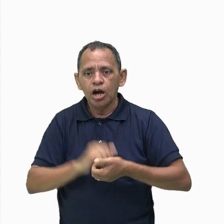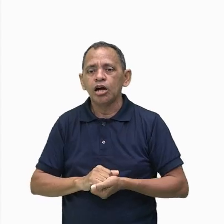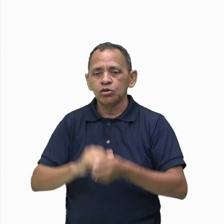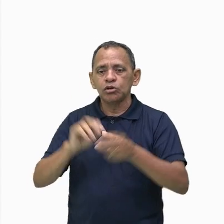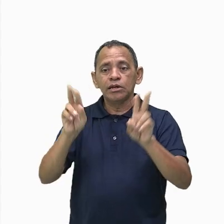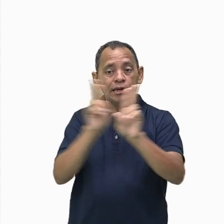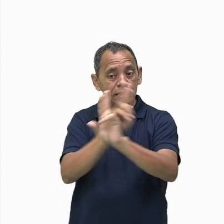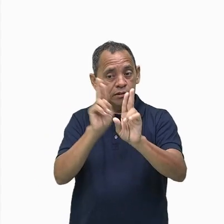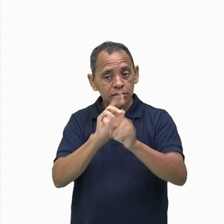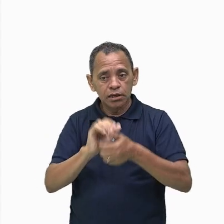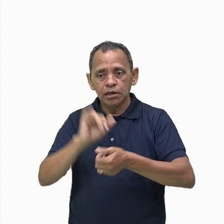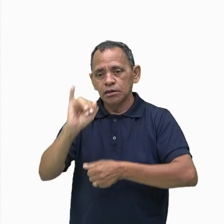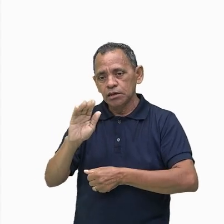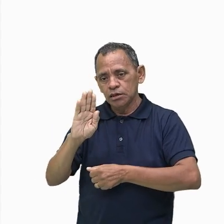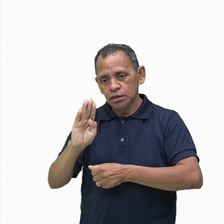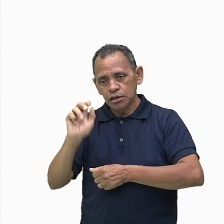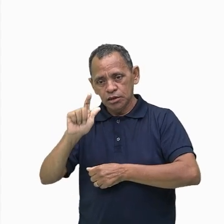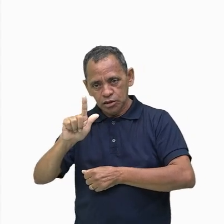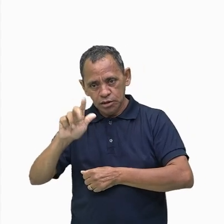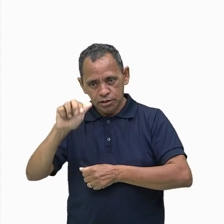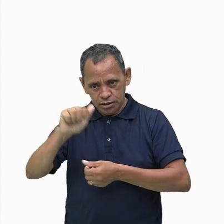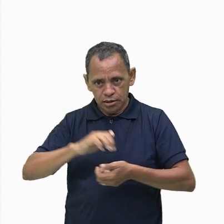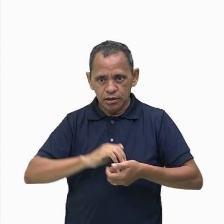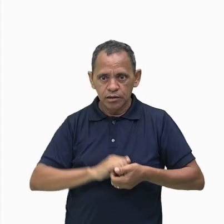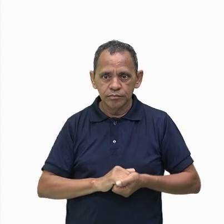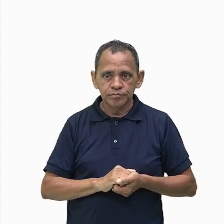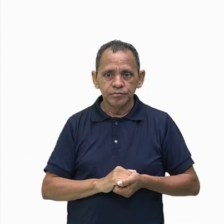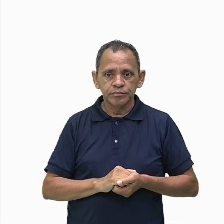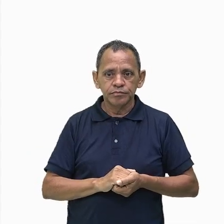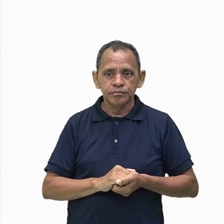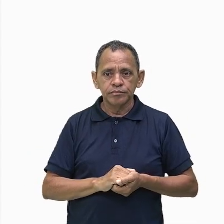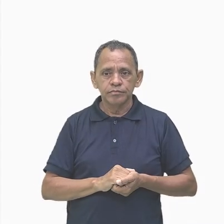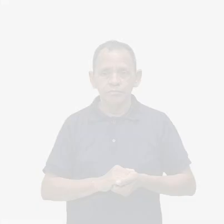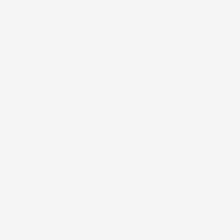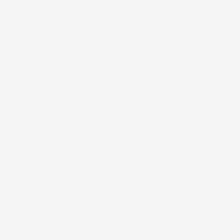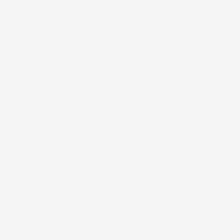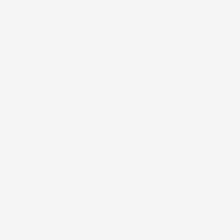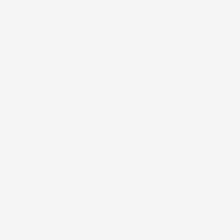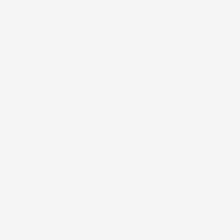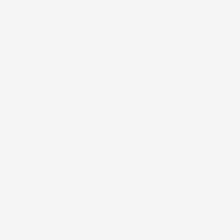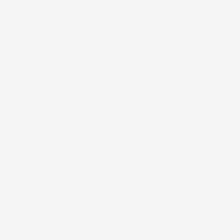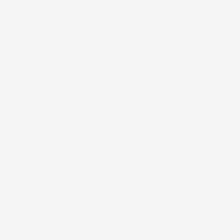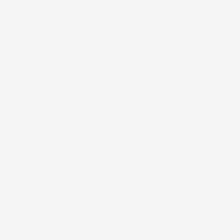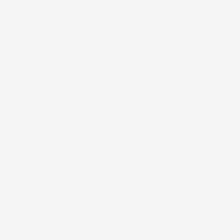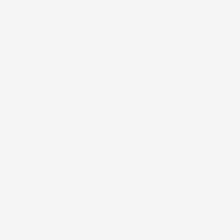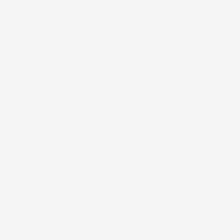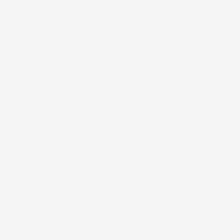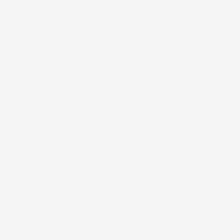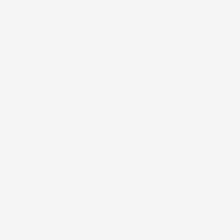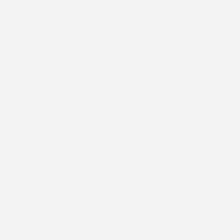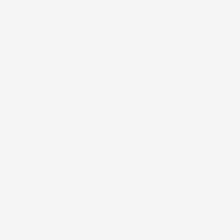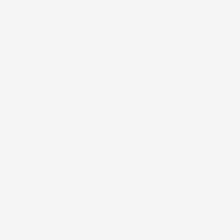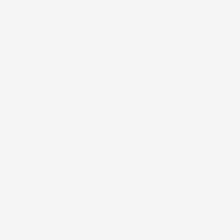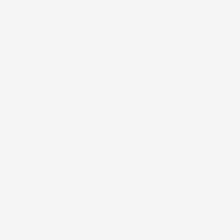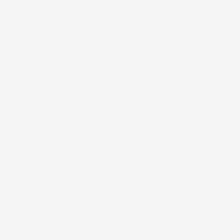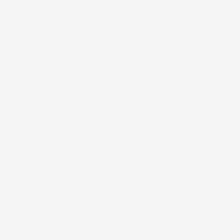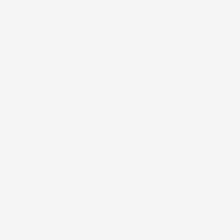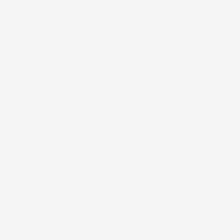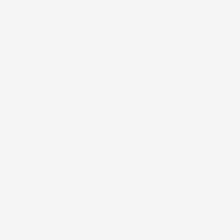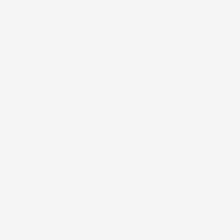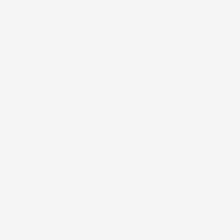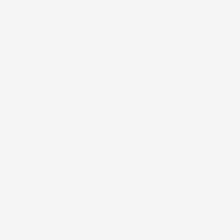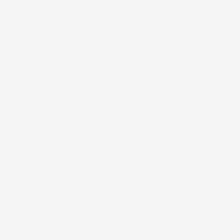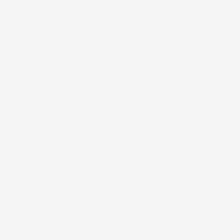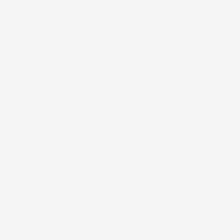gente? Então, o bairro vão ser essas subdivisões intraurbanas que vão estar legalmente estabelecidas por meio de